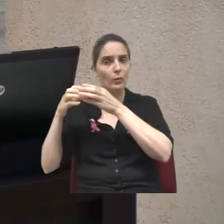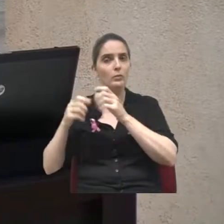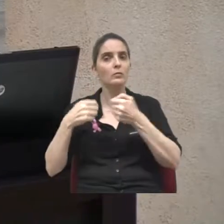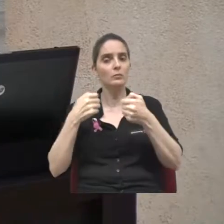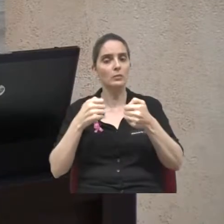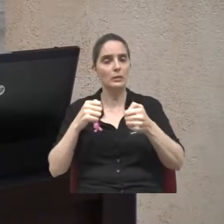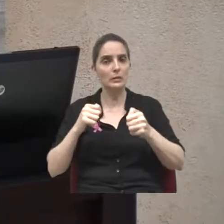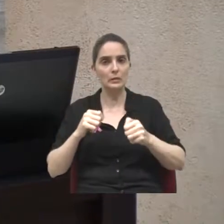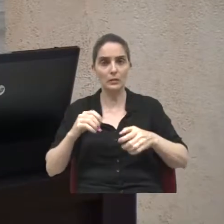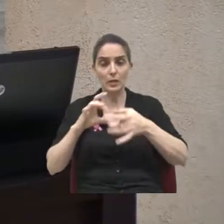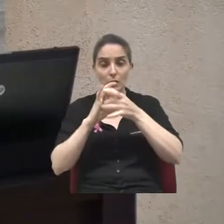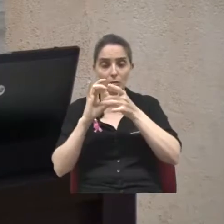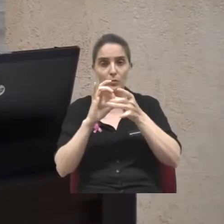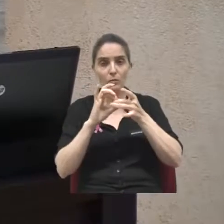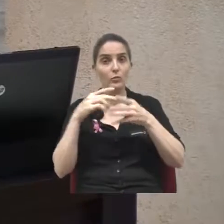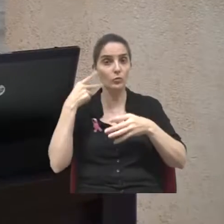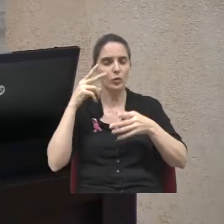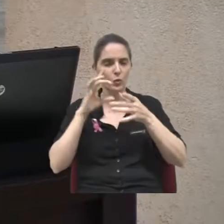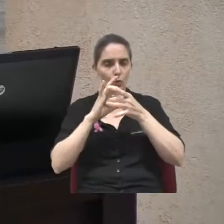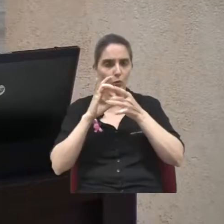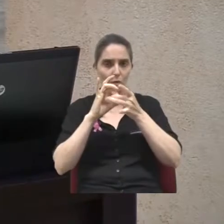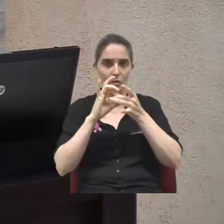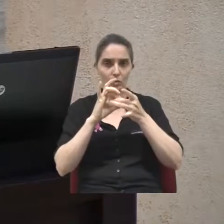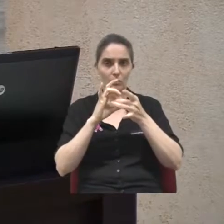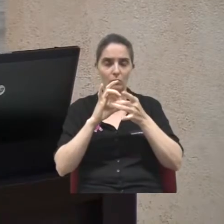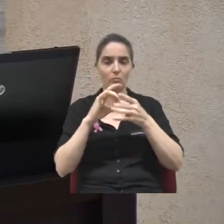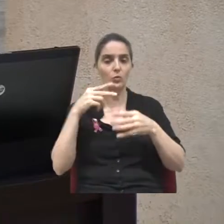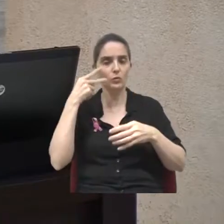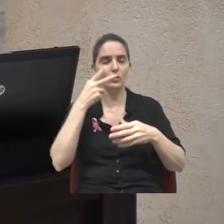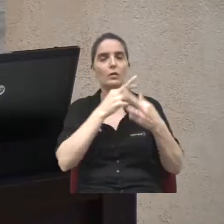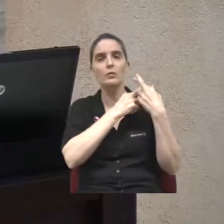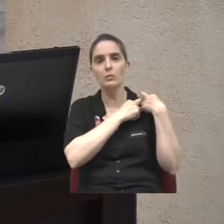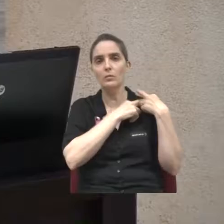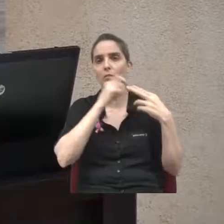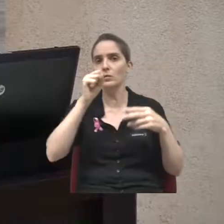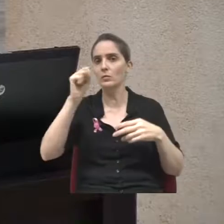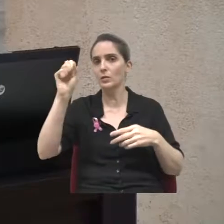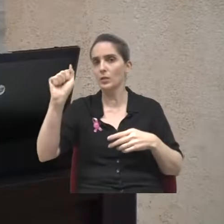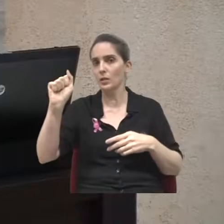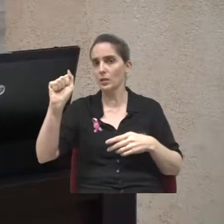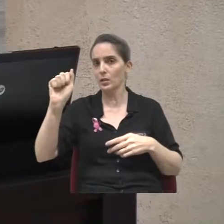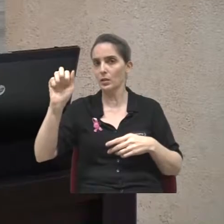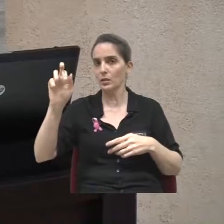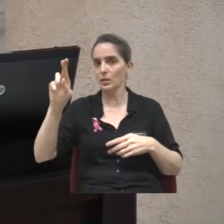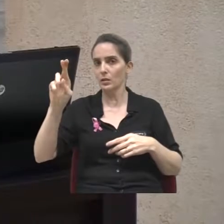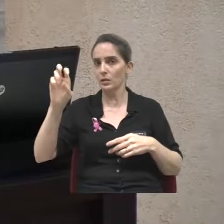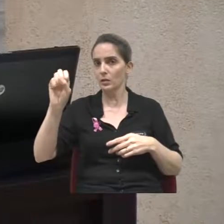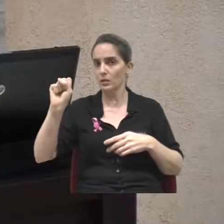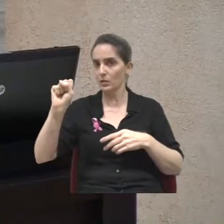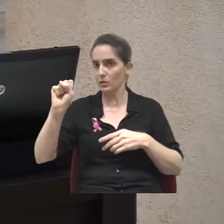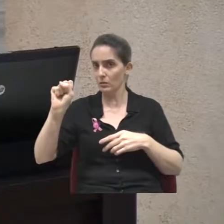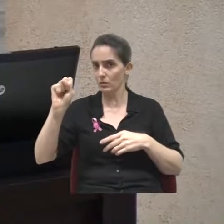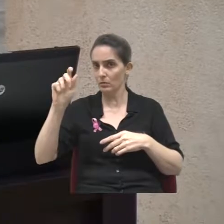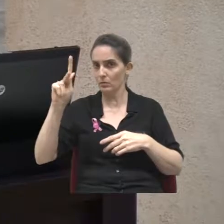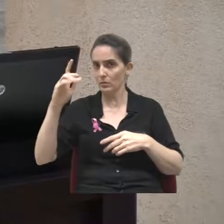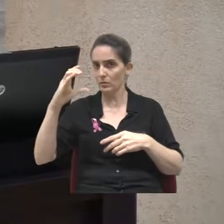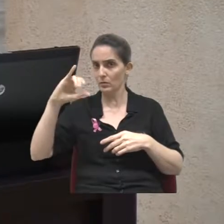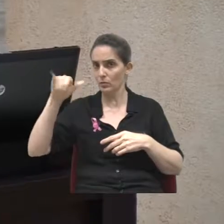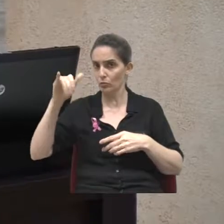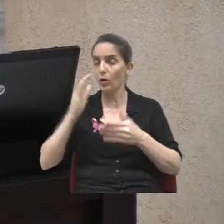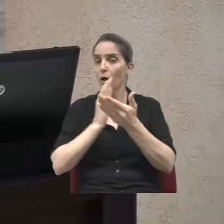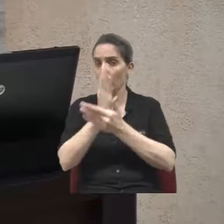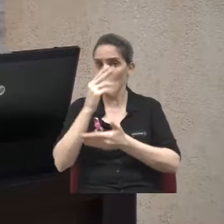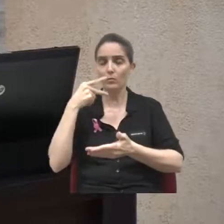tem, sim, a responsabilidade, porque o Ares PCJ foi aprovado aqui. Então, todo esse assunto tem que ser tratado aqui.